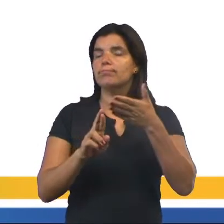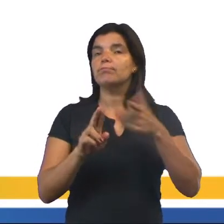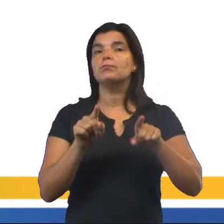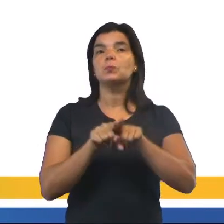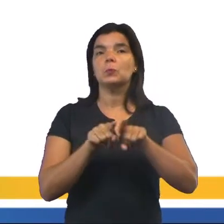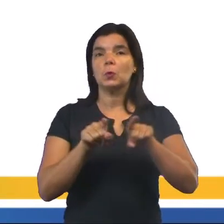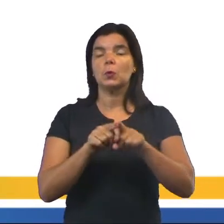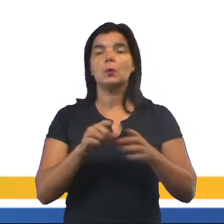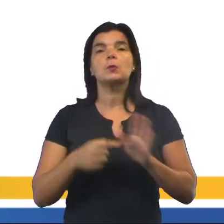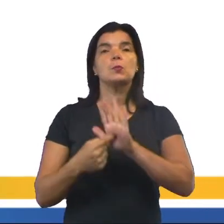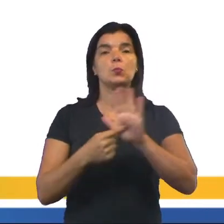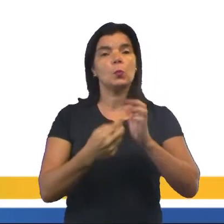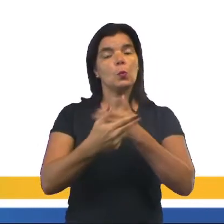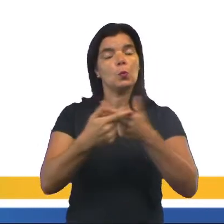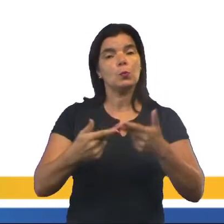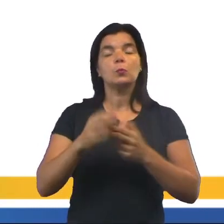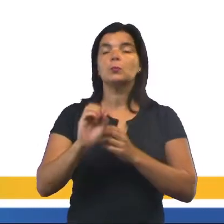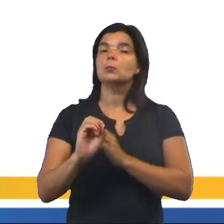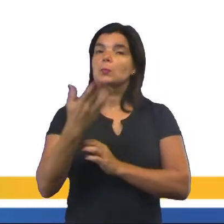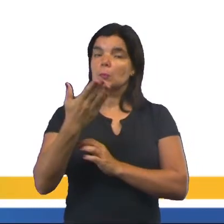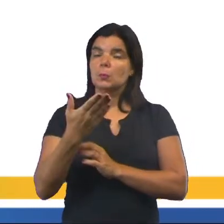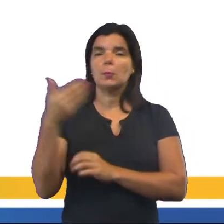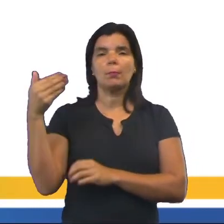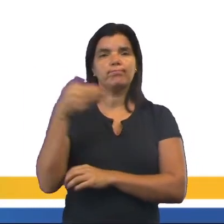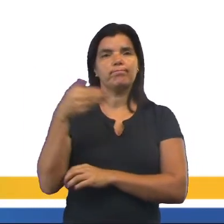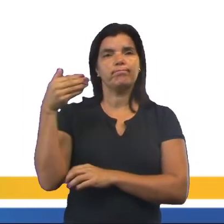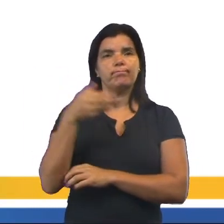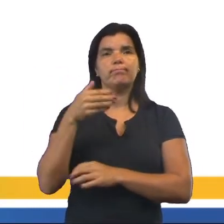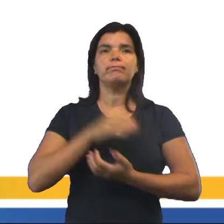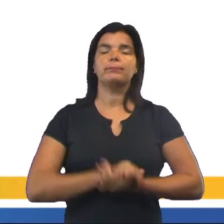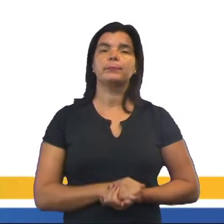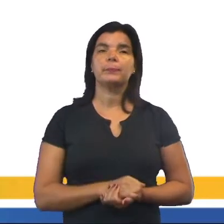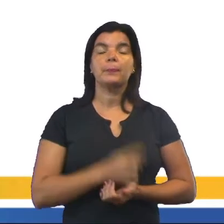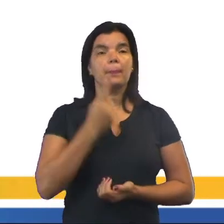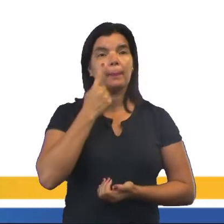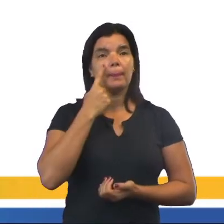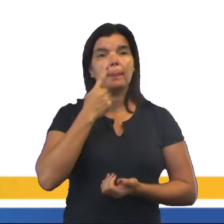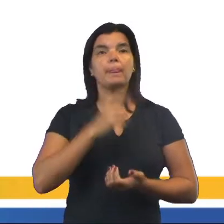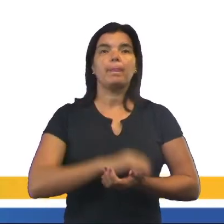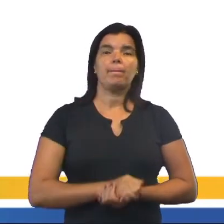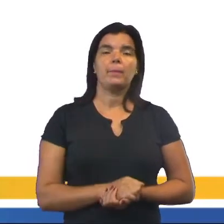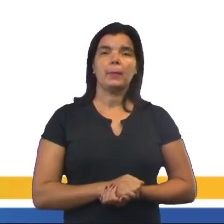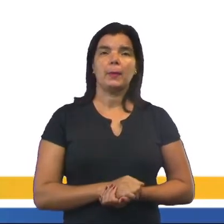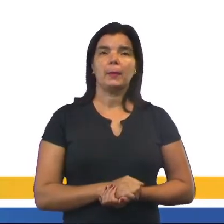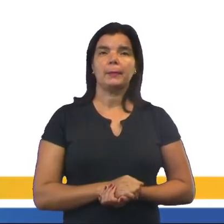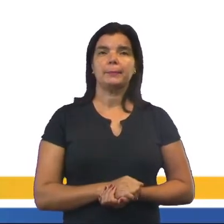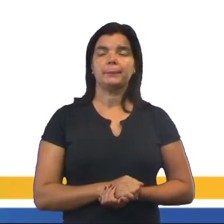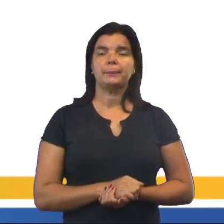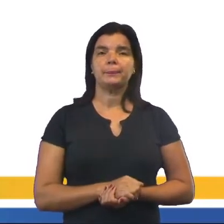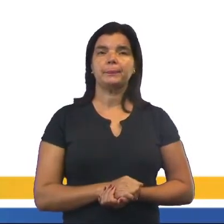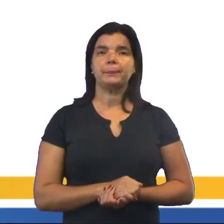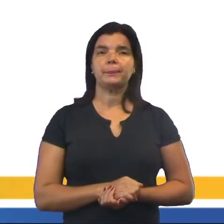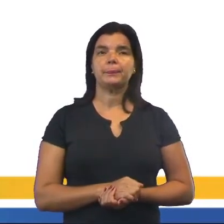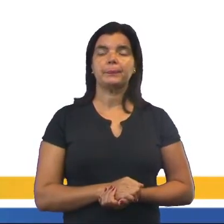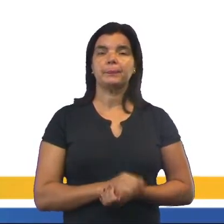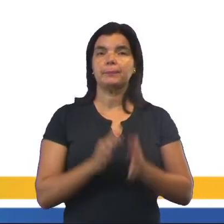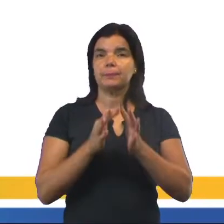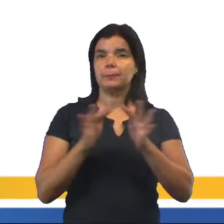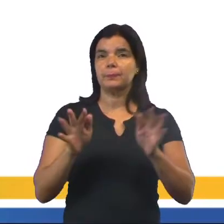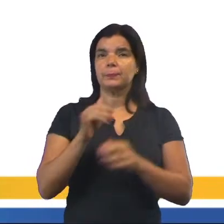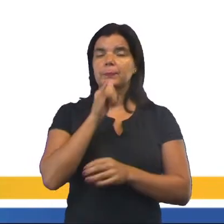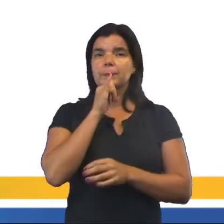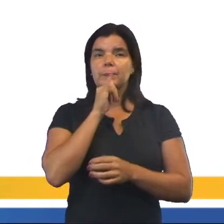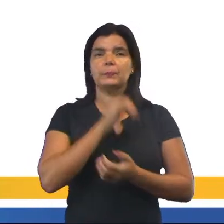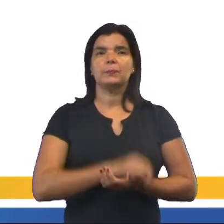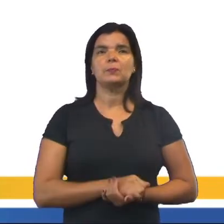são expressões para falar de coisas que acontecem com certa frequência. Tá? Então, nós temos nos exemplos, nas frases,